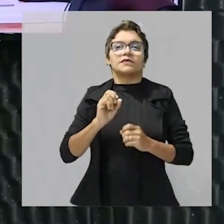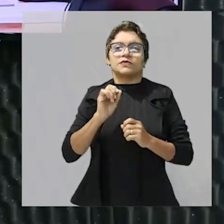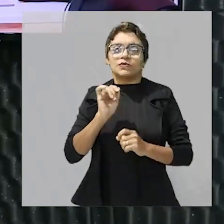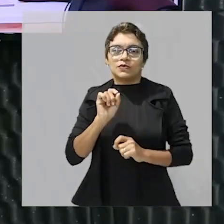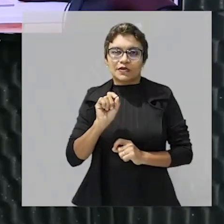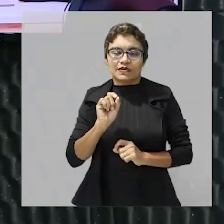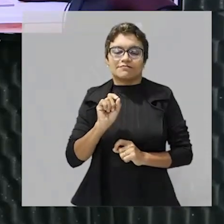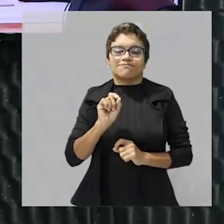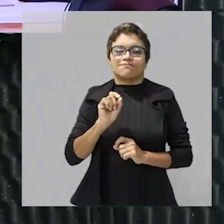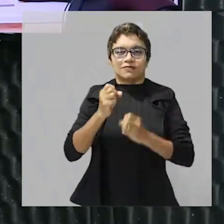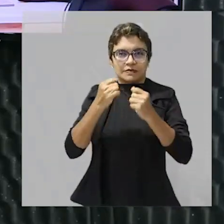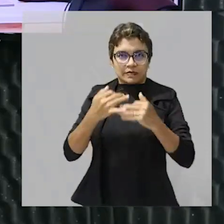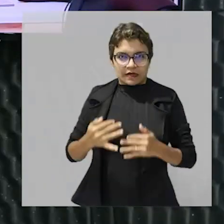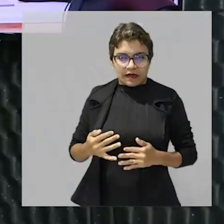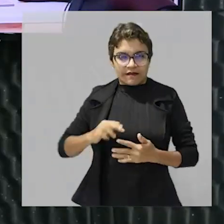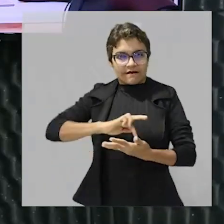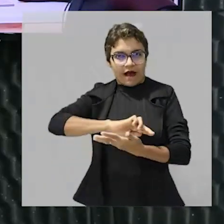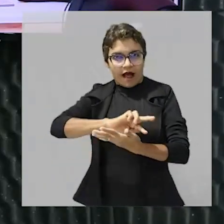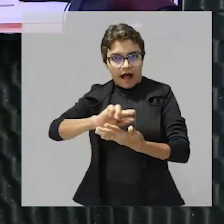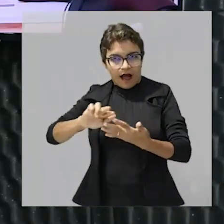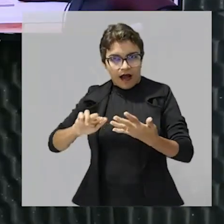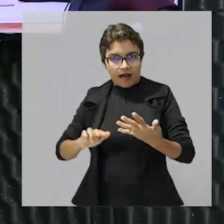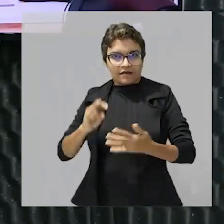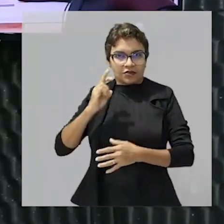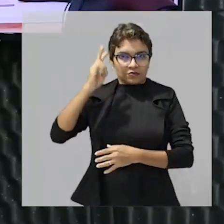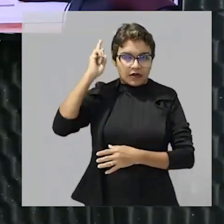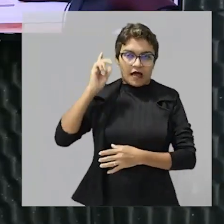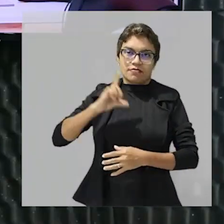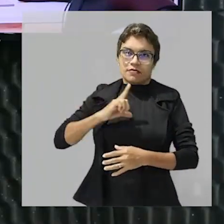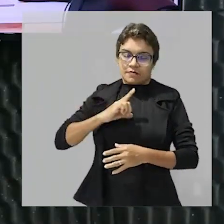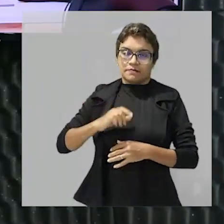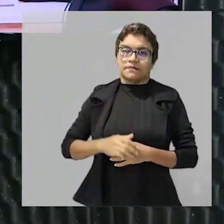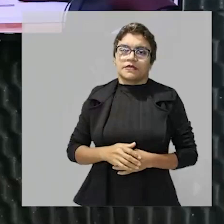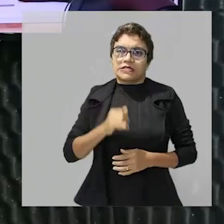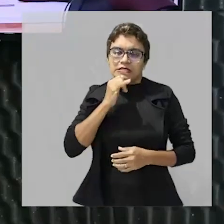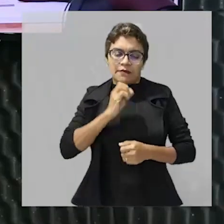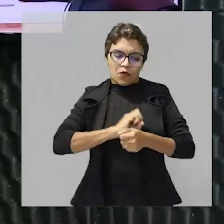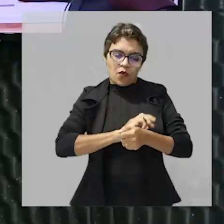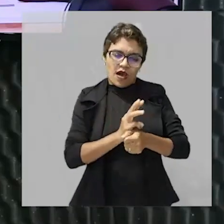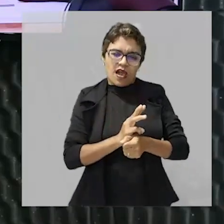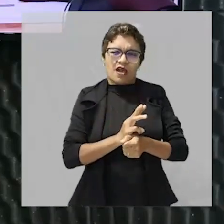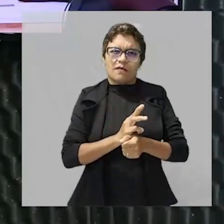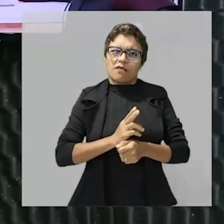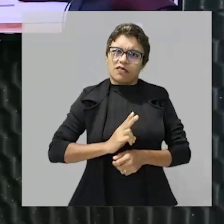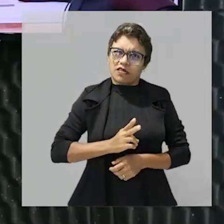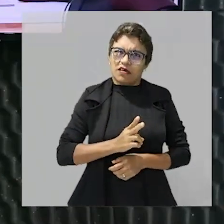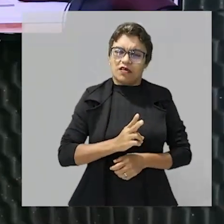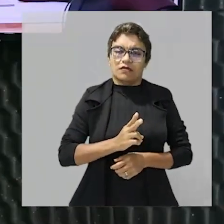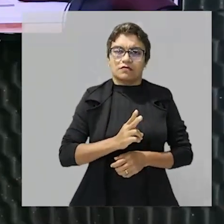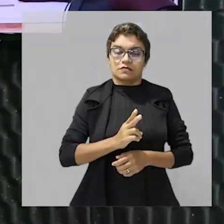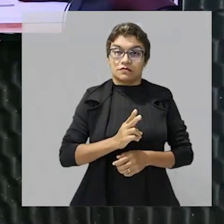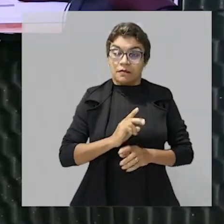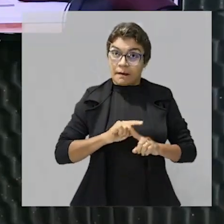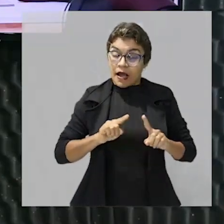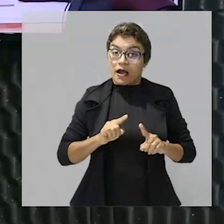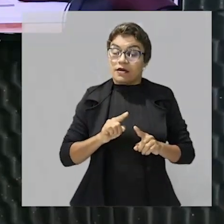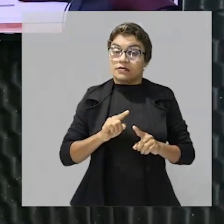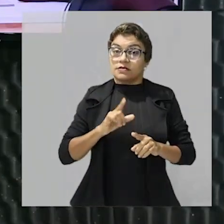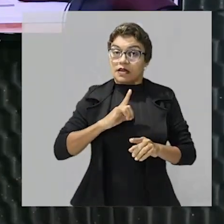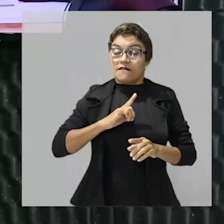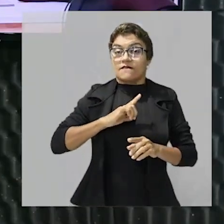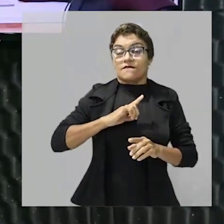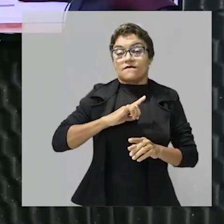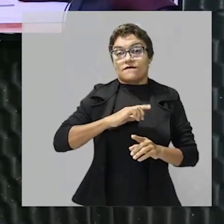vários vestibulares. Não vou dizer assim, professor, vai cair uma questão de arte na UEMA, ela está espalhada ao longo de provas, tanto de linguagens quanto